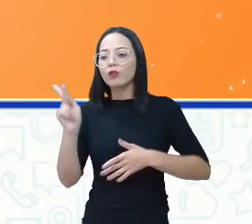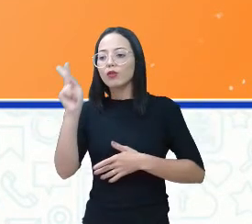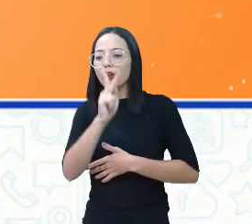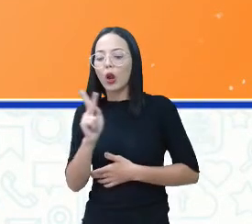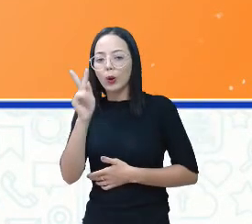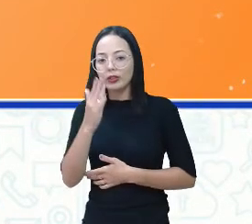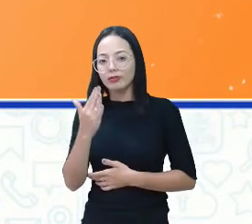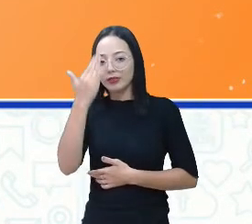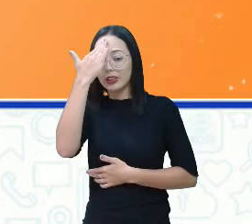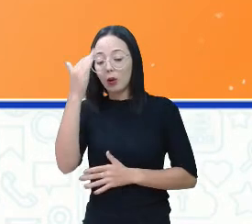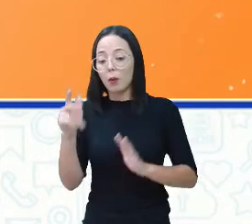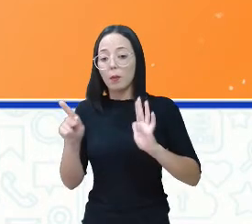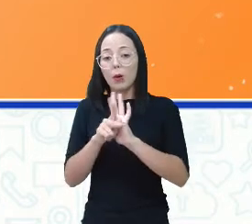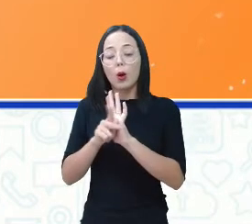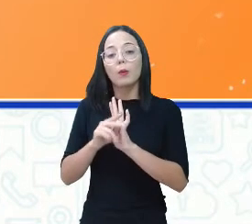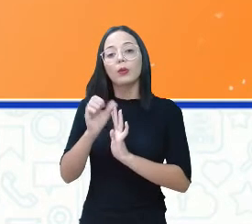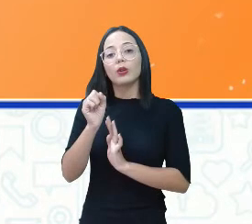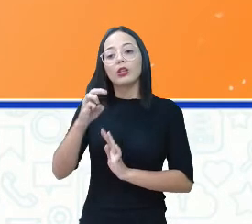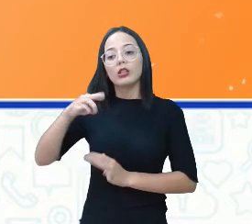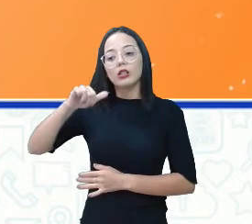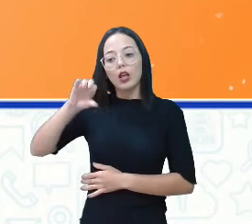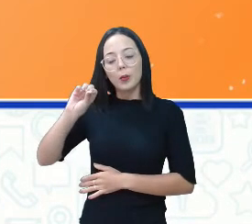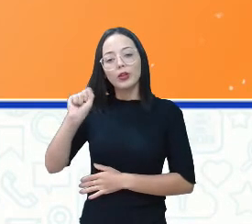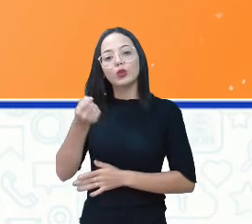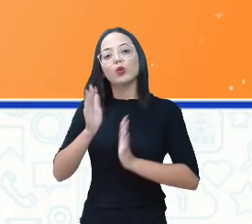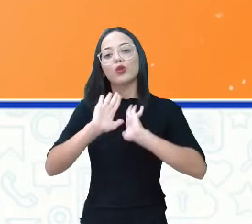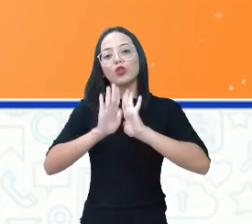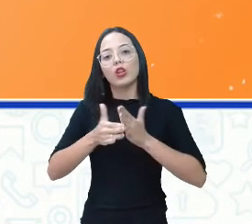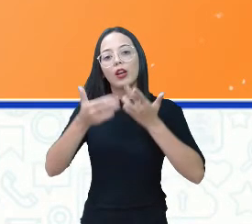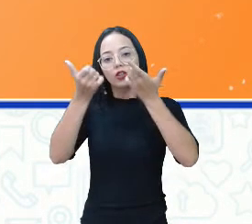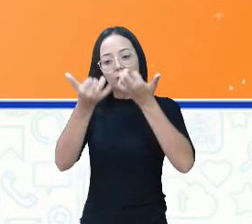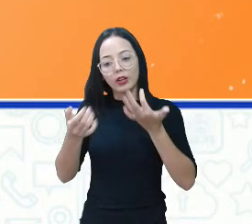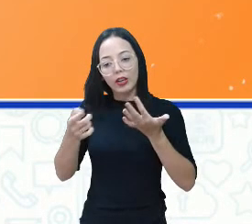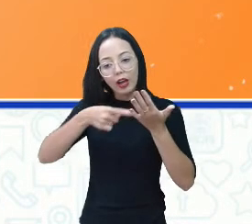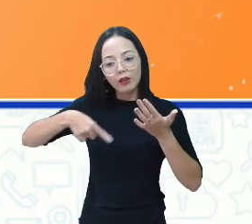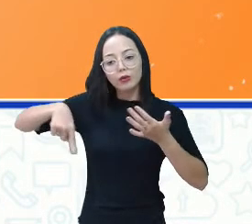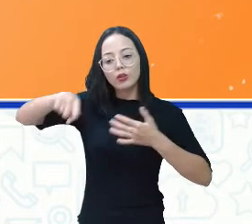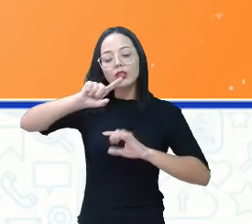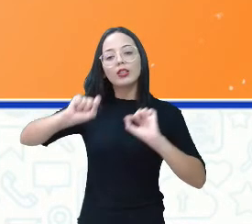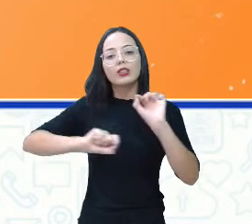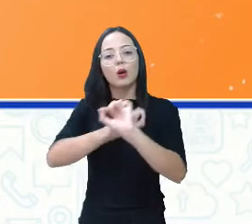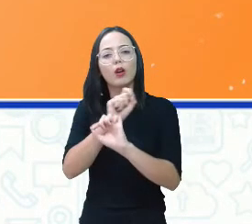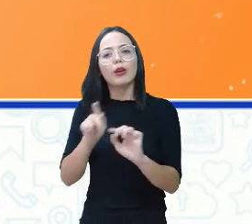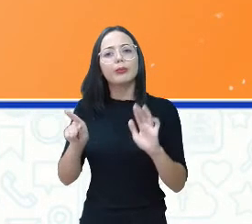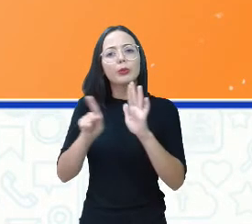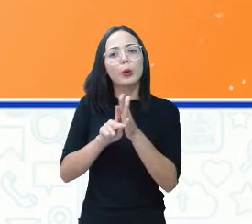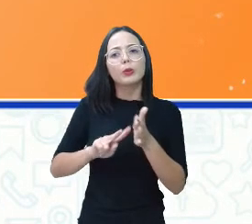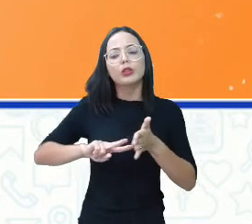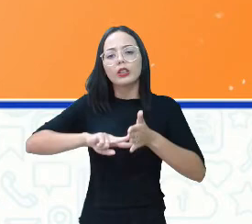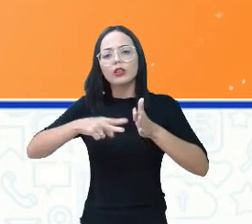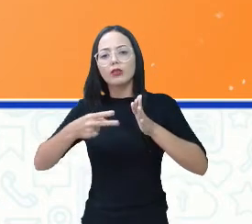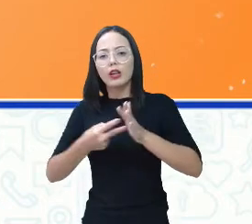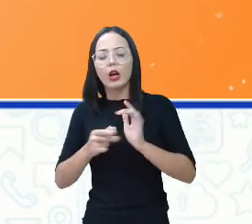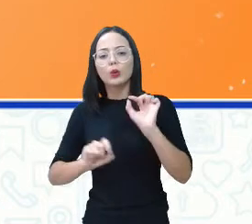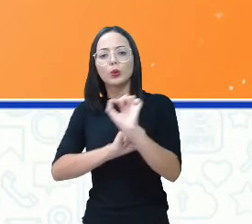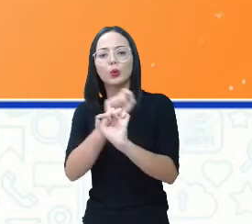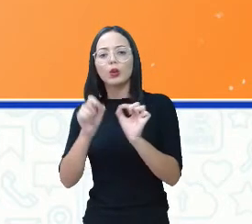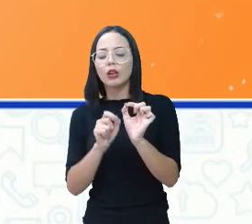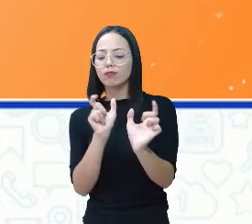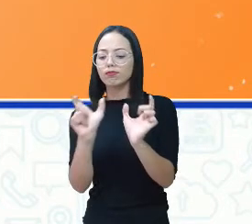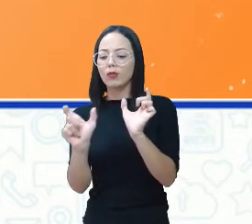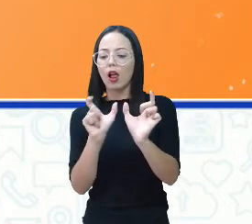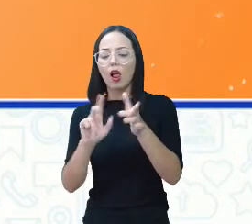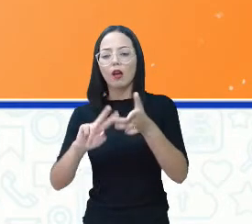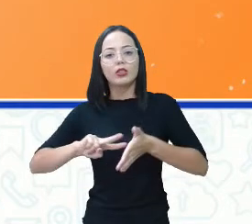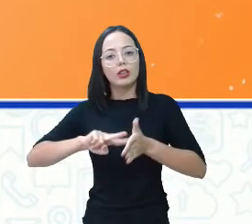semânticos. Valores semânticos, como eu já repito aqui insistentemente, são os significados, né? O que essas palavras